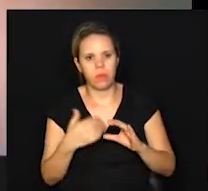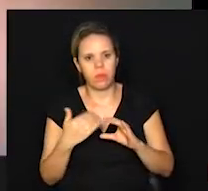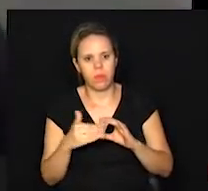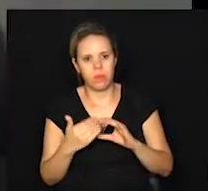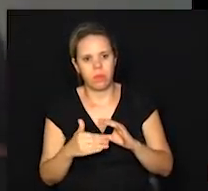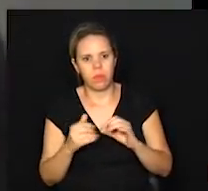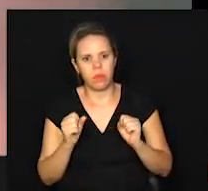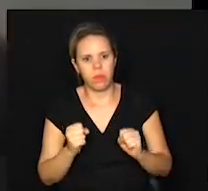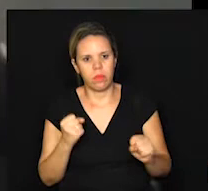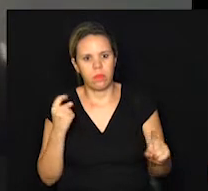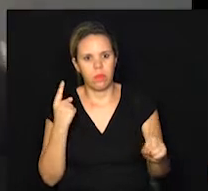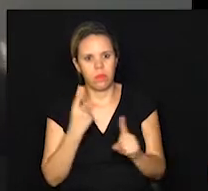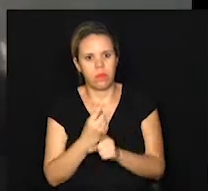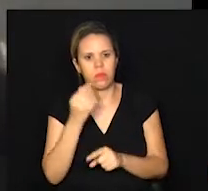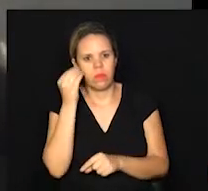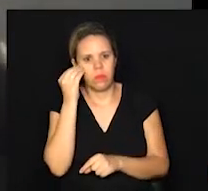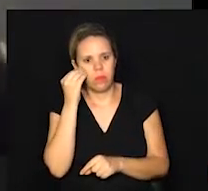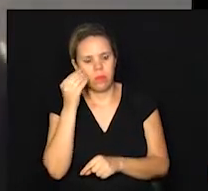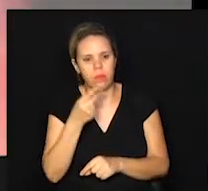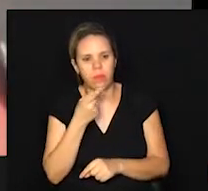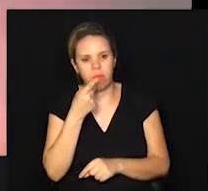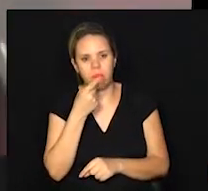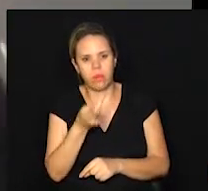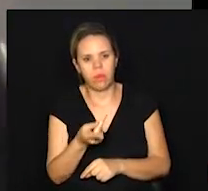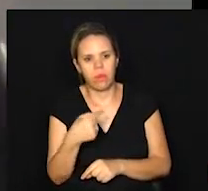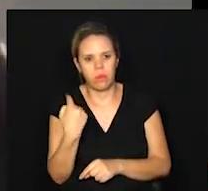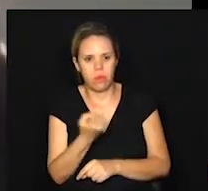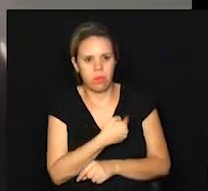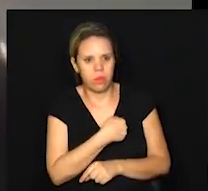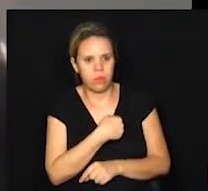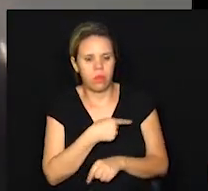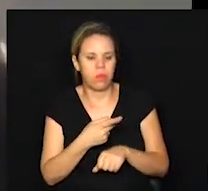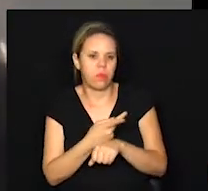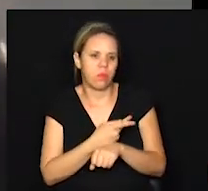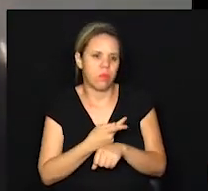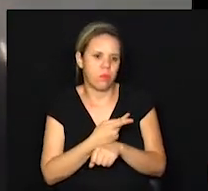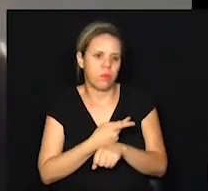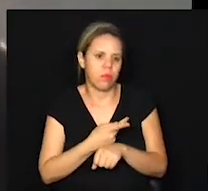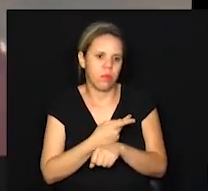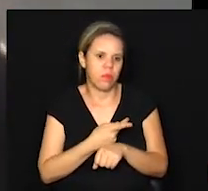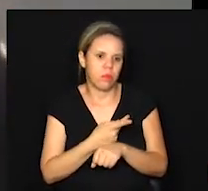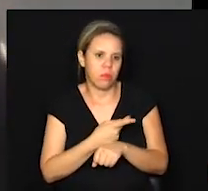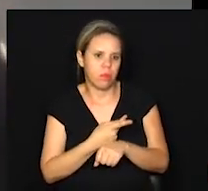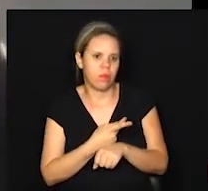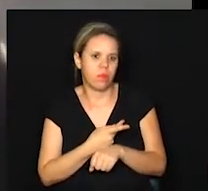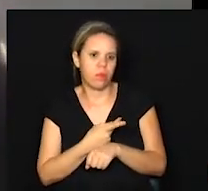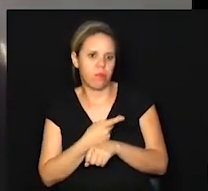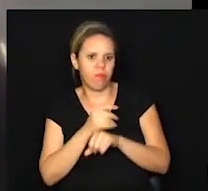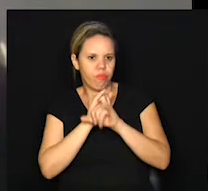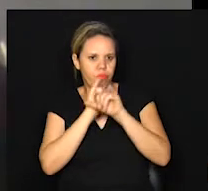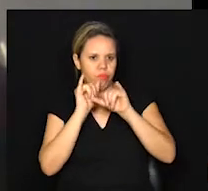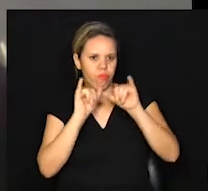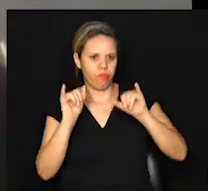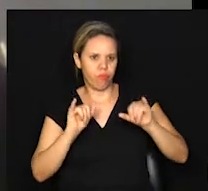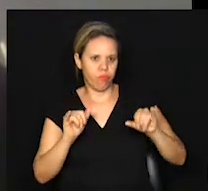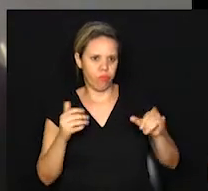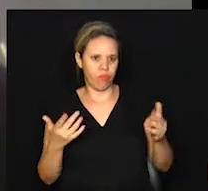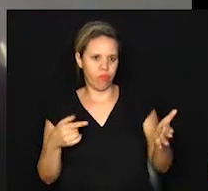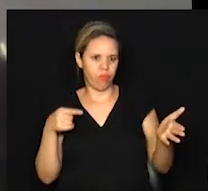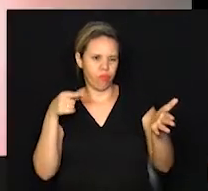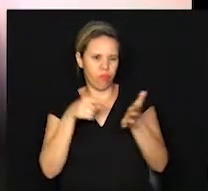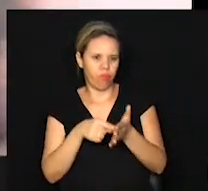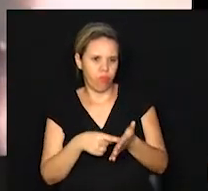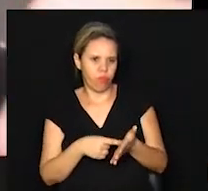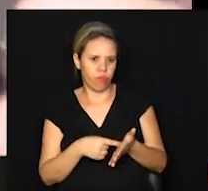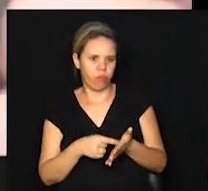pude encontrar para tentar falar com alguém, é que nós fomos procurar a imprensa para denunciar isso.